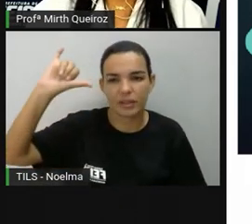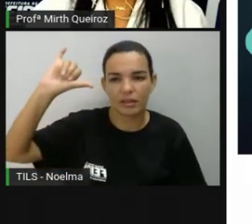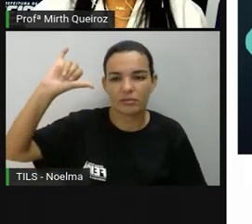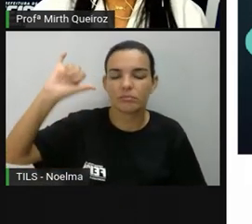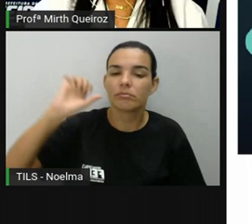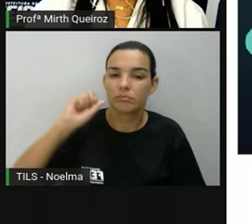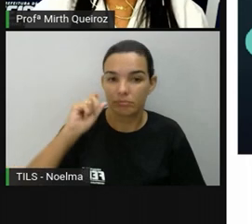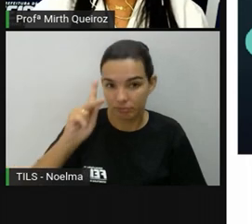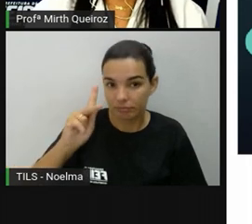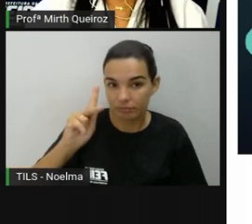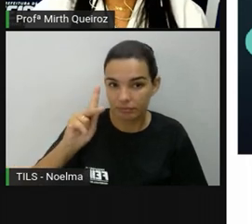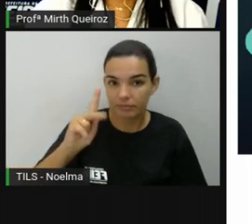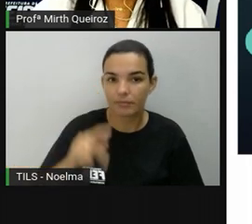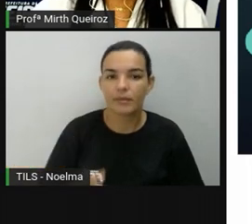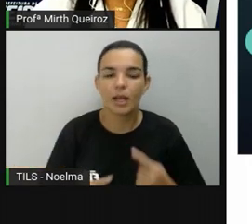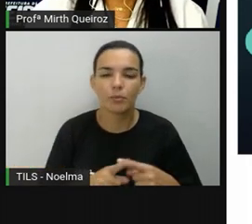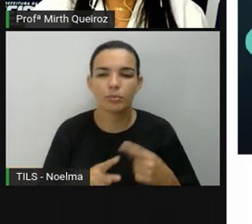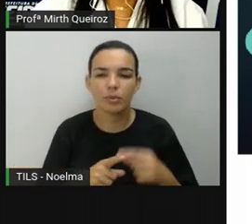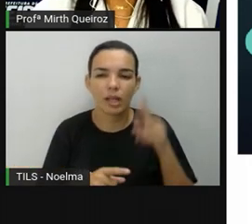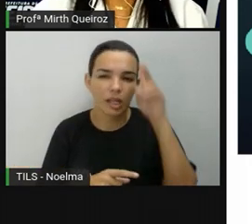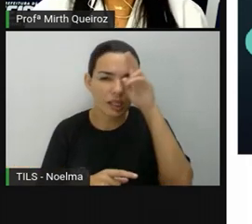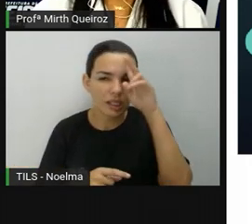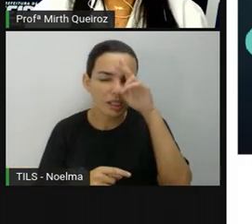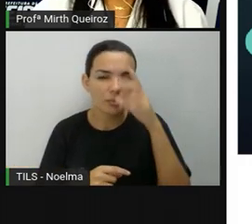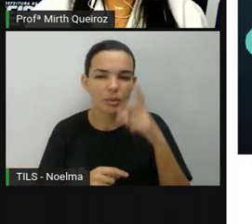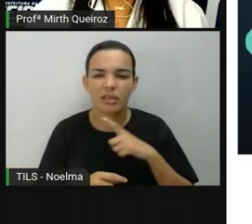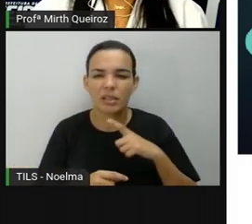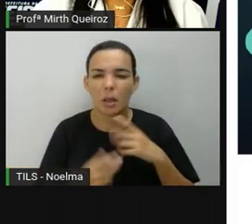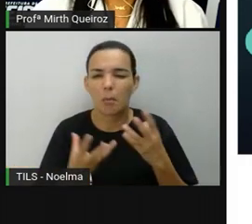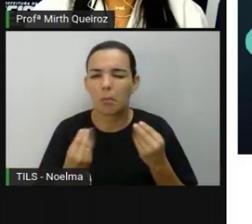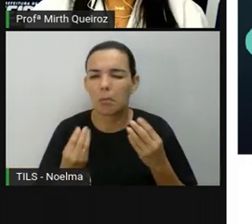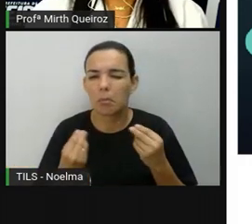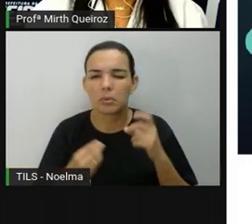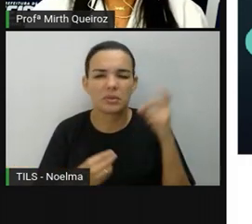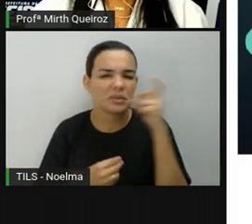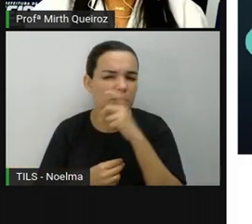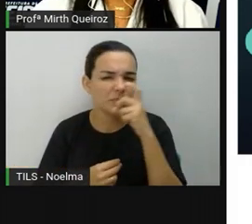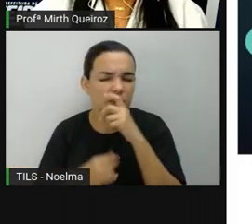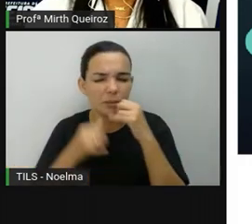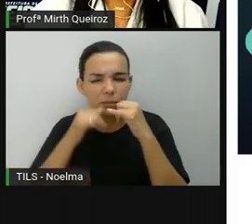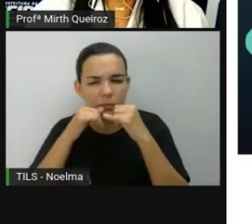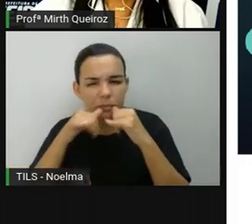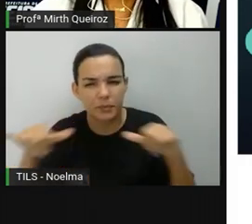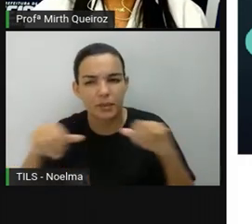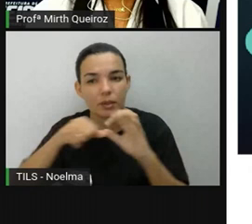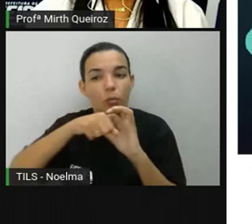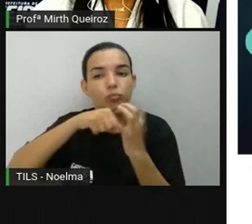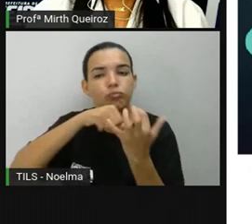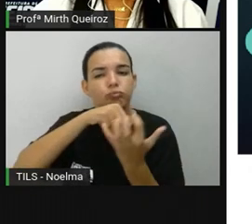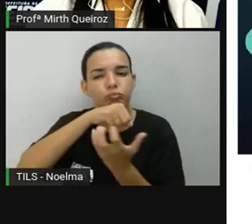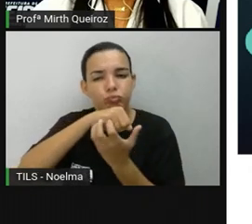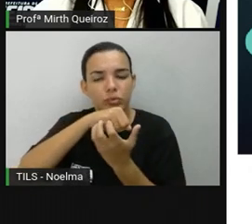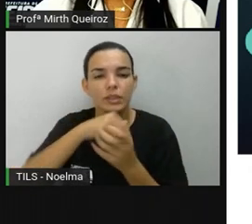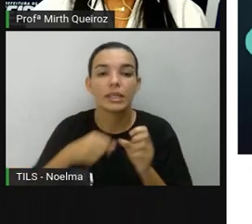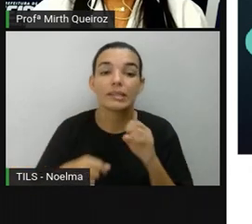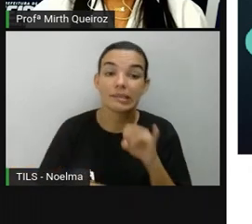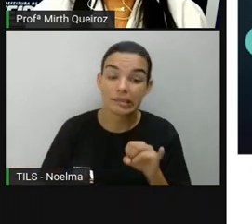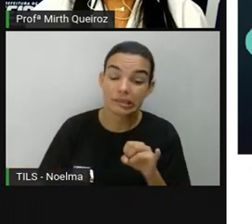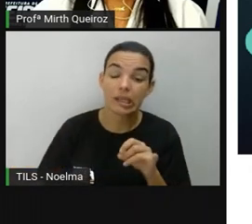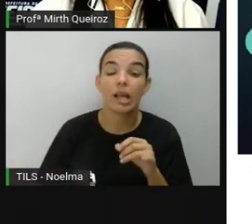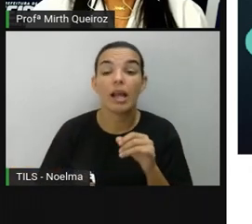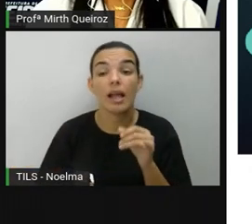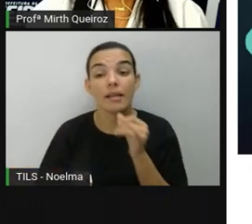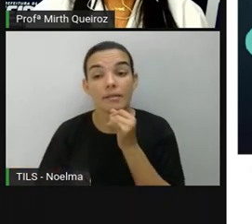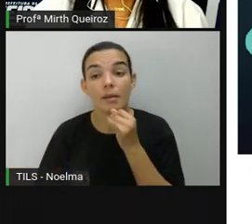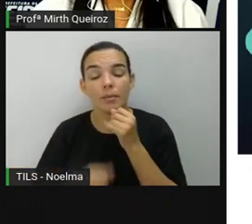aí em relação ao coronavírus, né? E que se a gente for disseminando essa mentira, né, em relação à